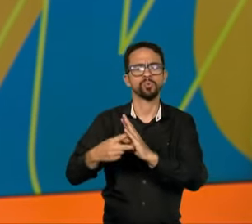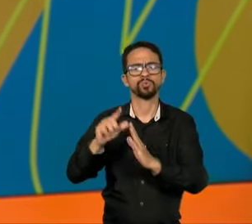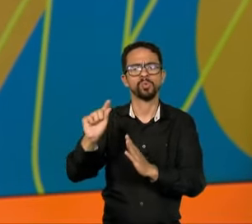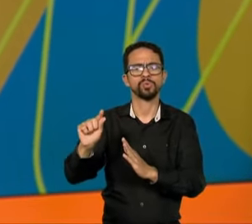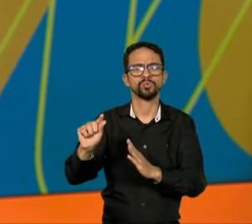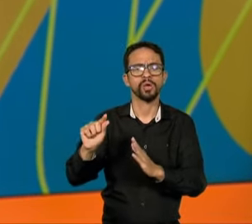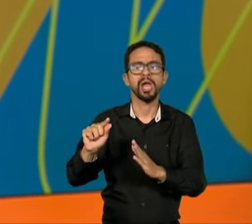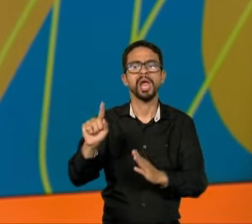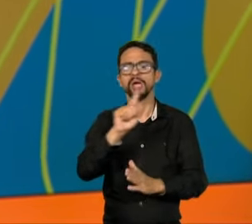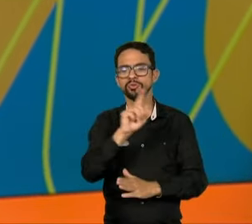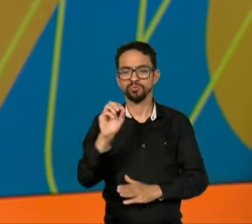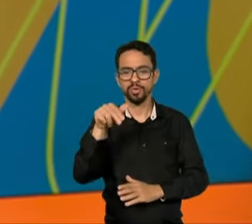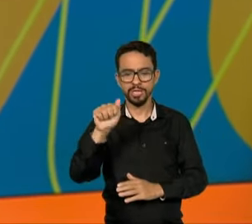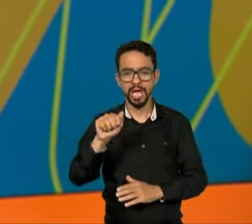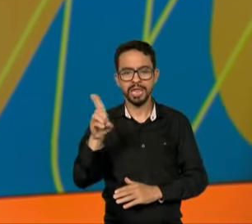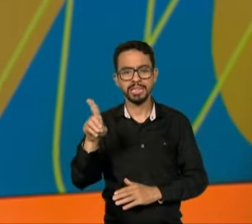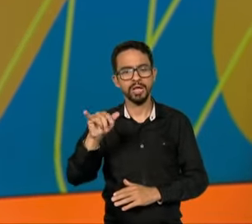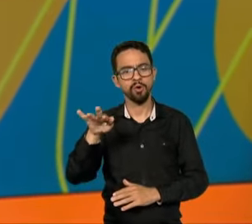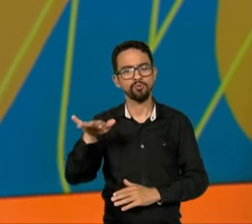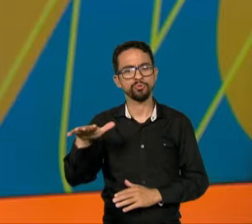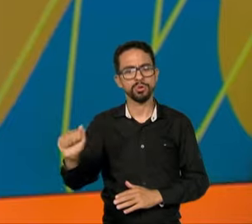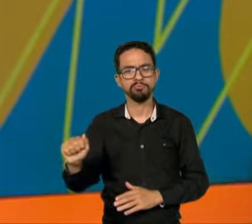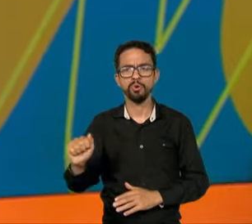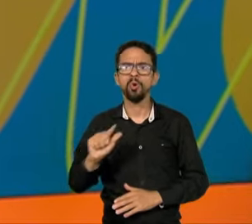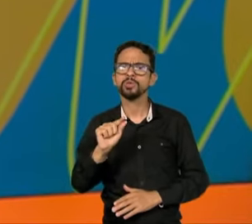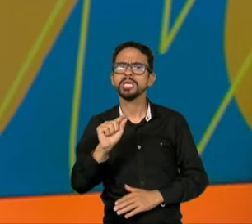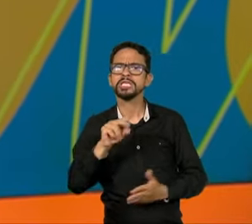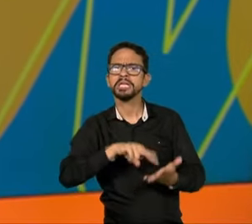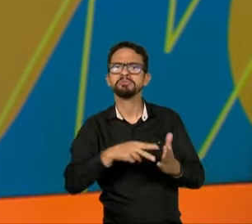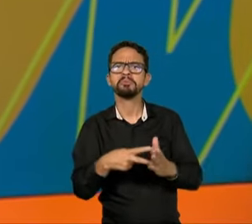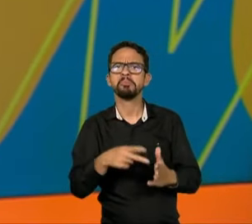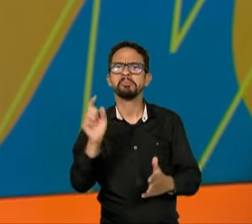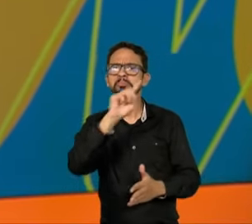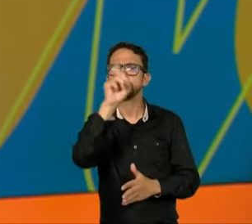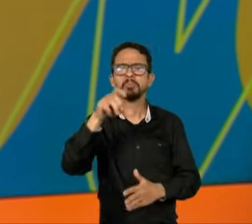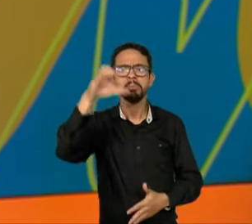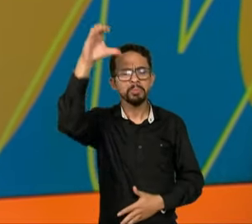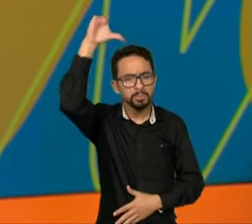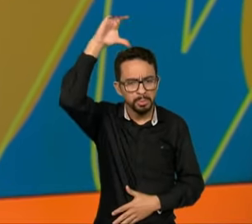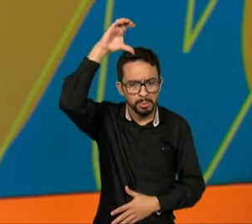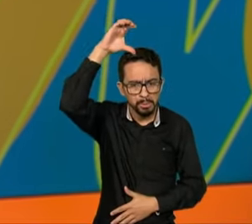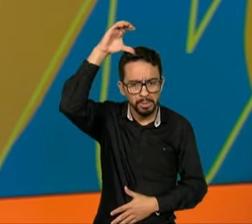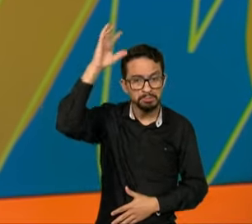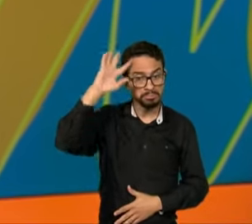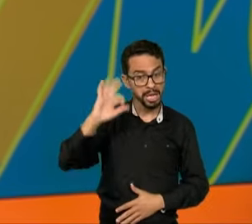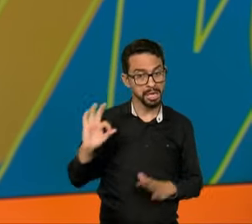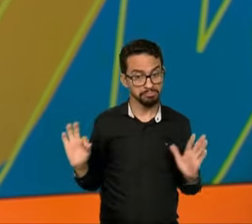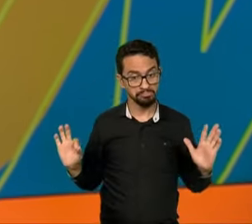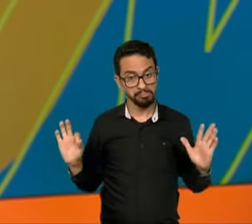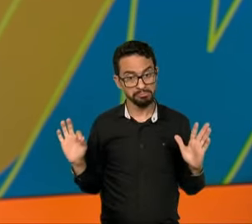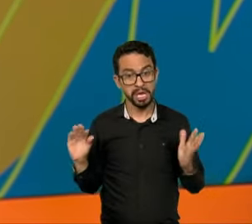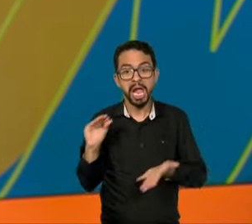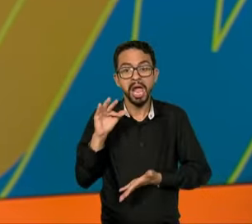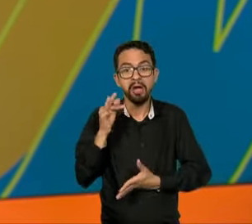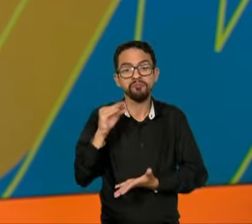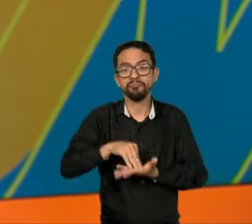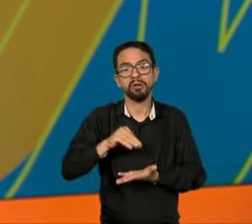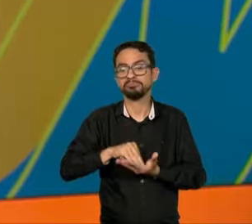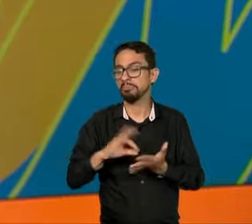tal zona de conforto. Nem eu. Eu não faço ideia do que seja isso. Não faço ideia também. Mas também não está me fazendo falta,